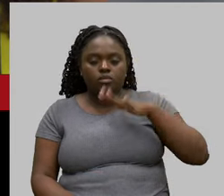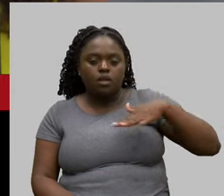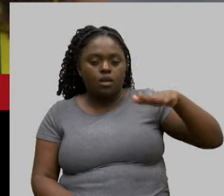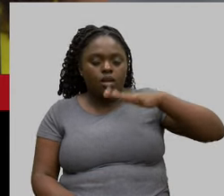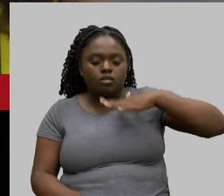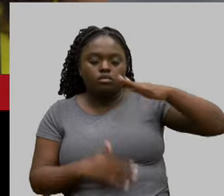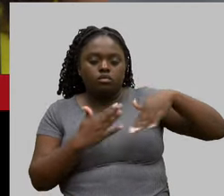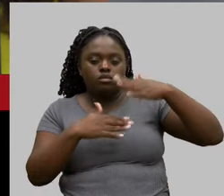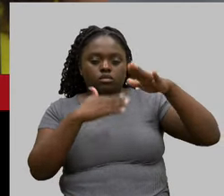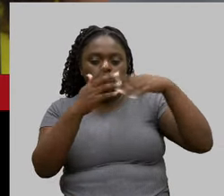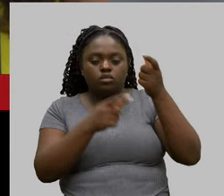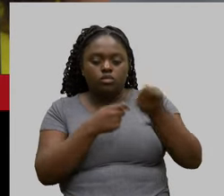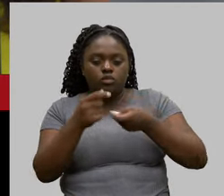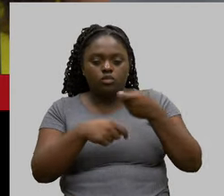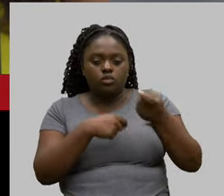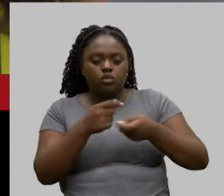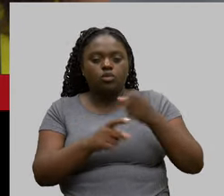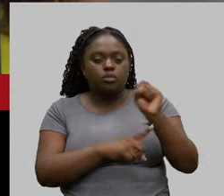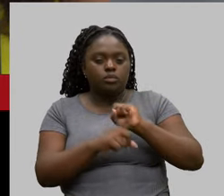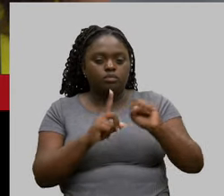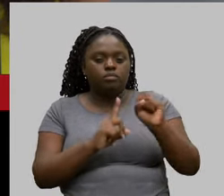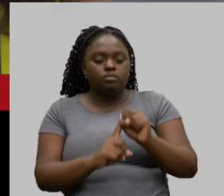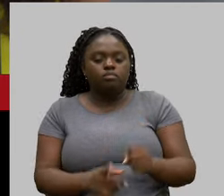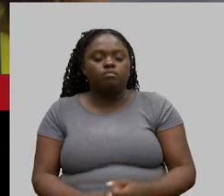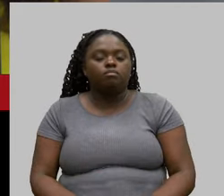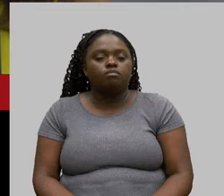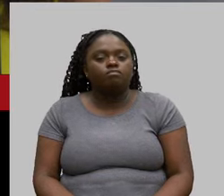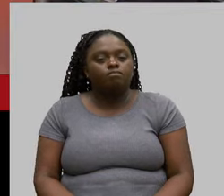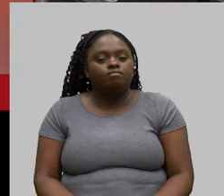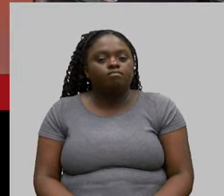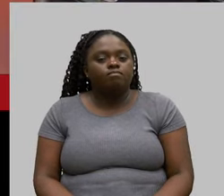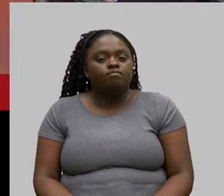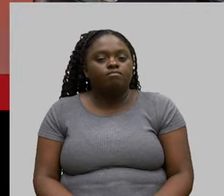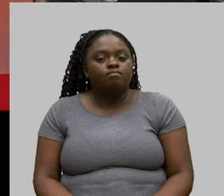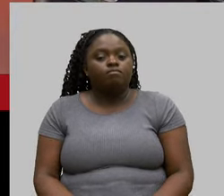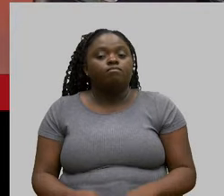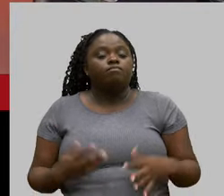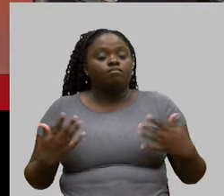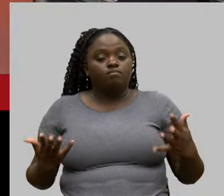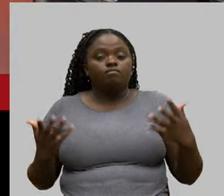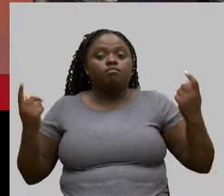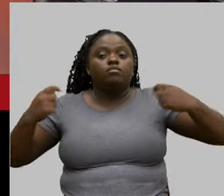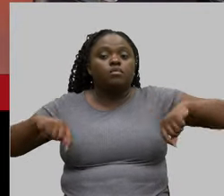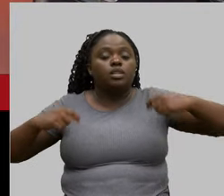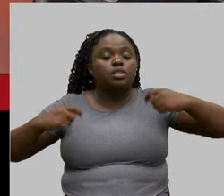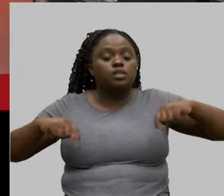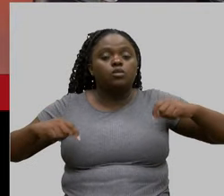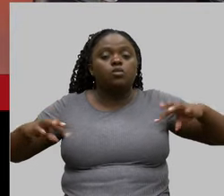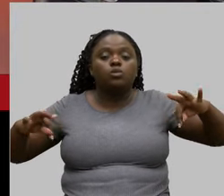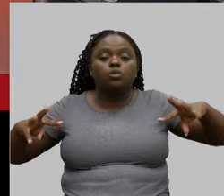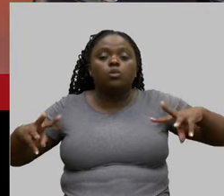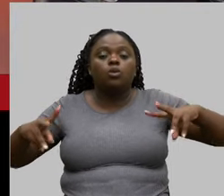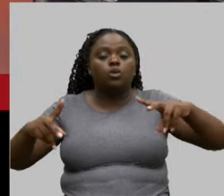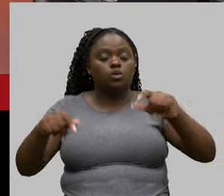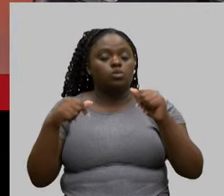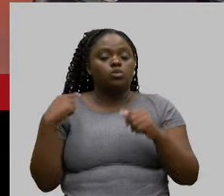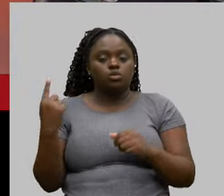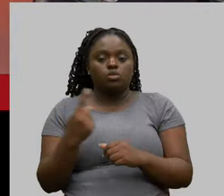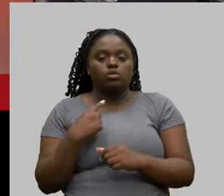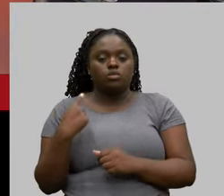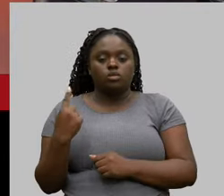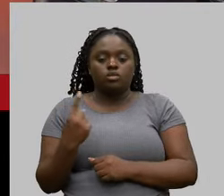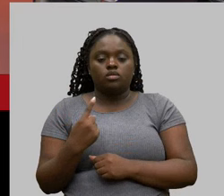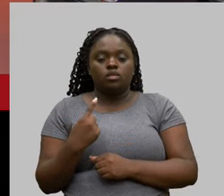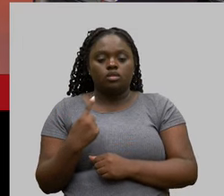econômico e social então senhoras e senhores é preciso que todos nós apelos